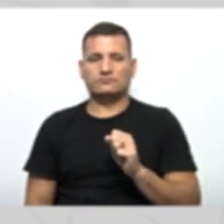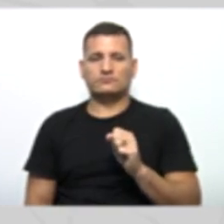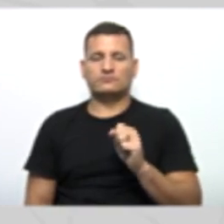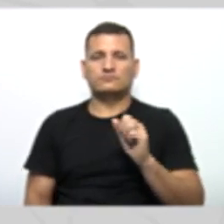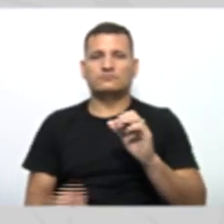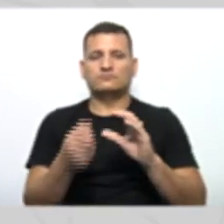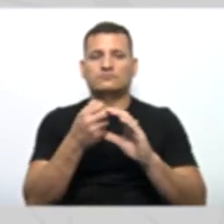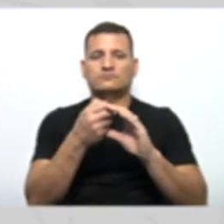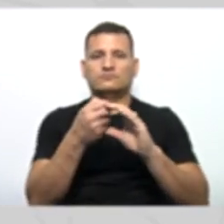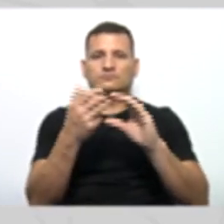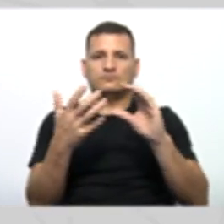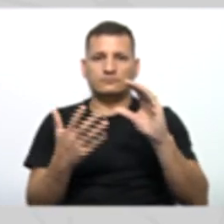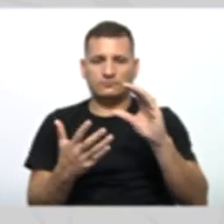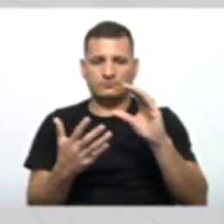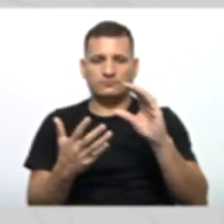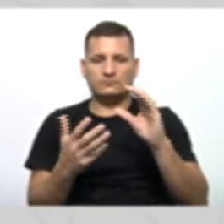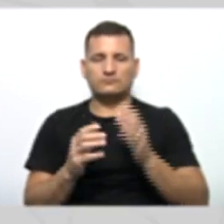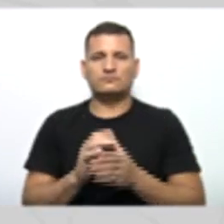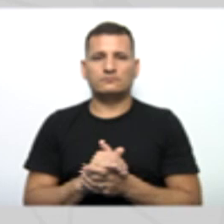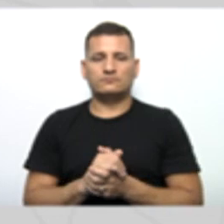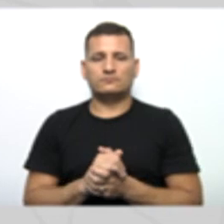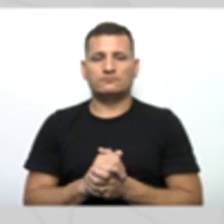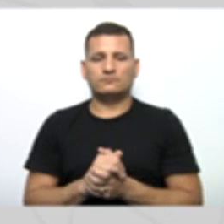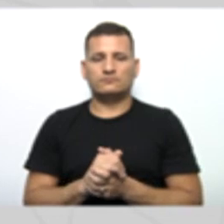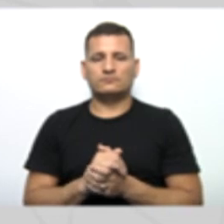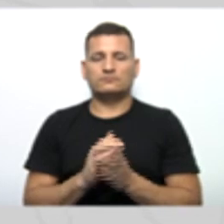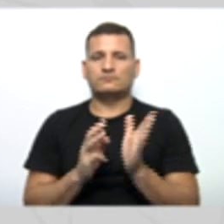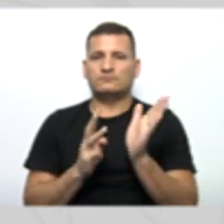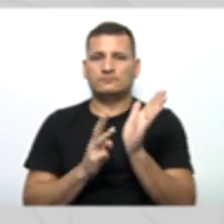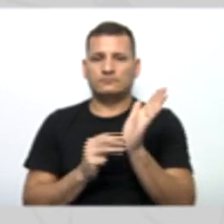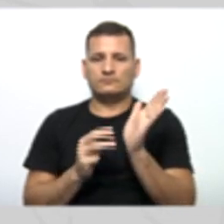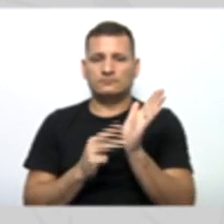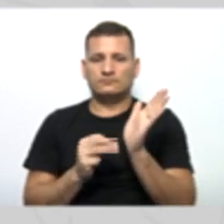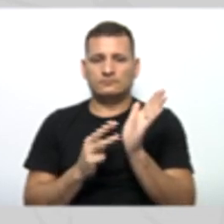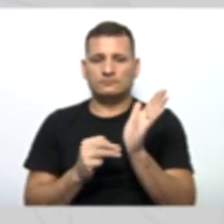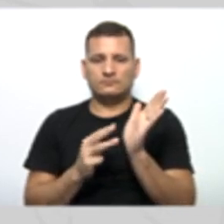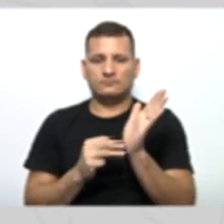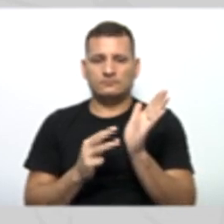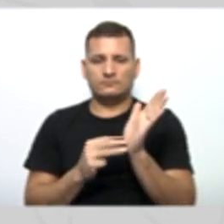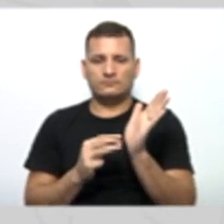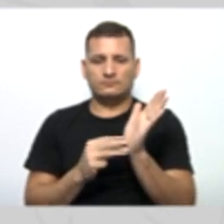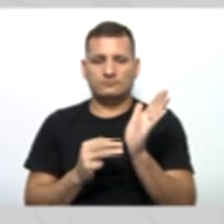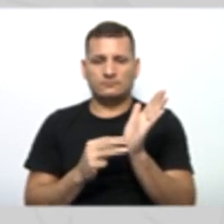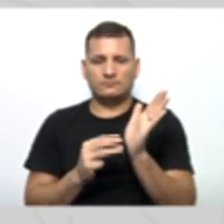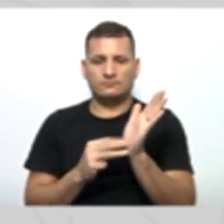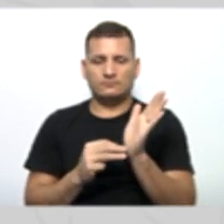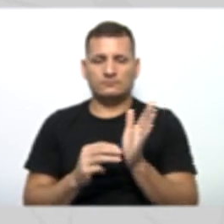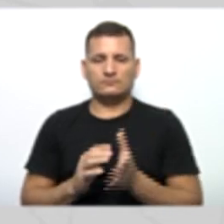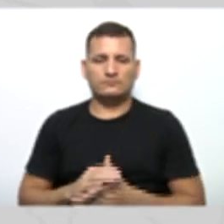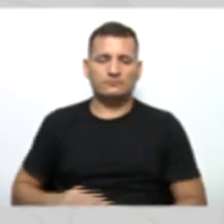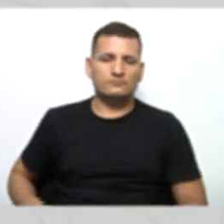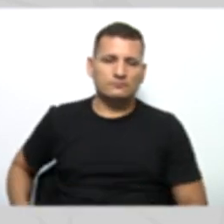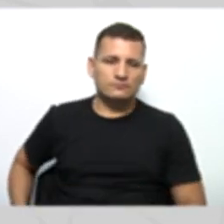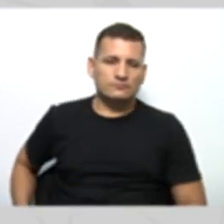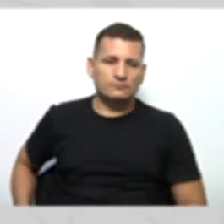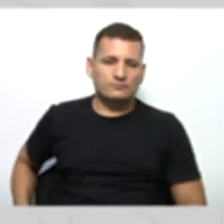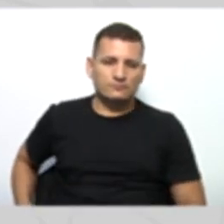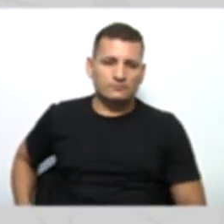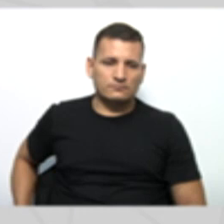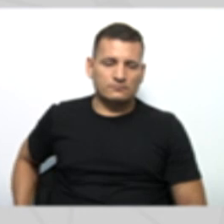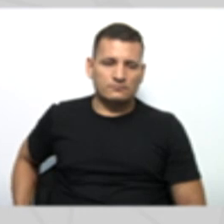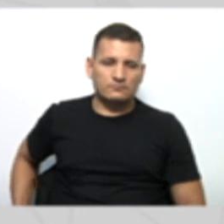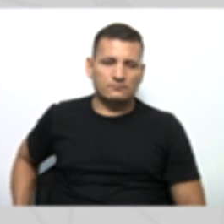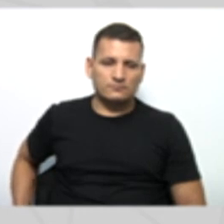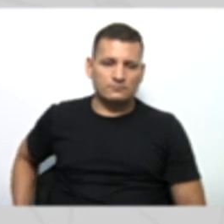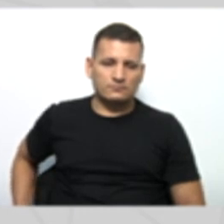os atributos, vocês vão encontrar aqui os métodos, que são as ações. Então, olha aqui, ó.